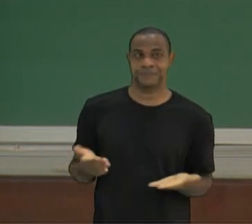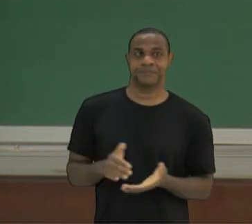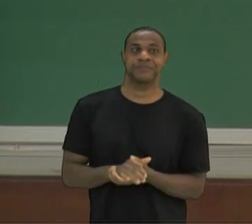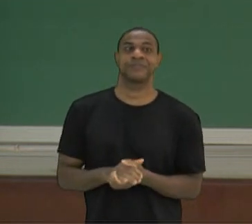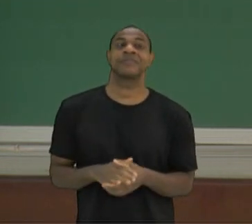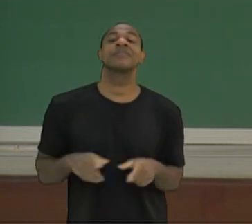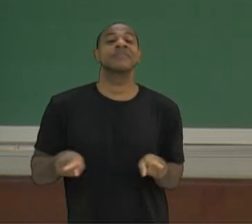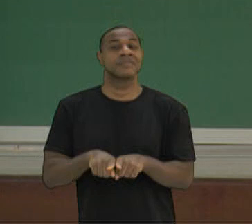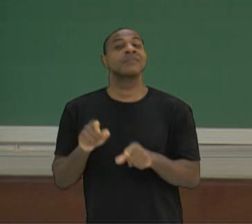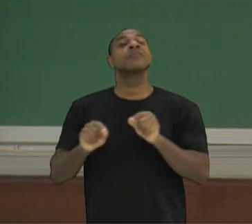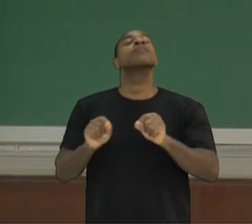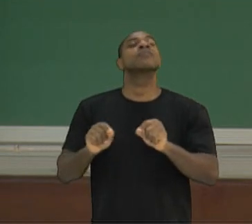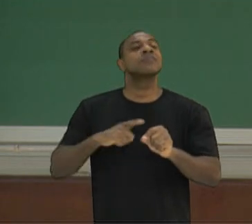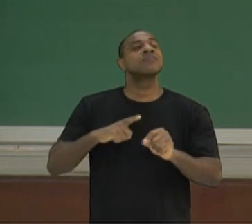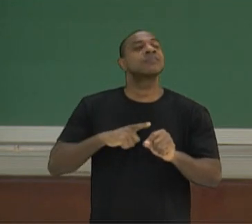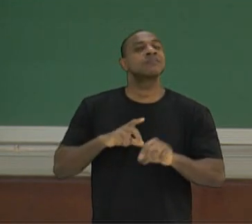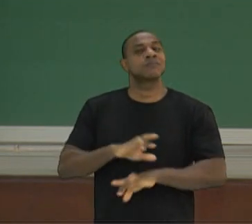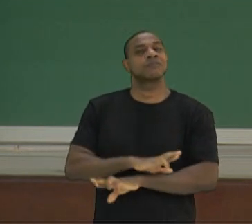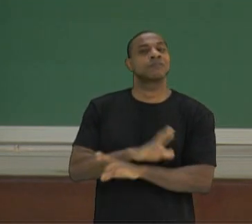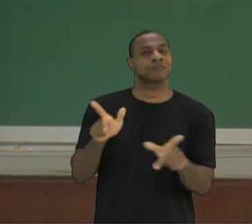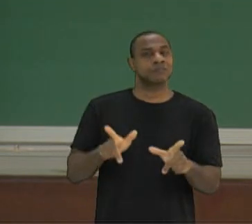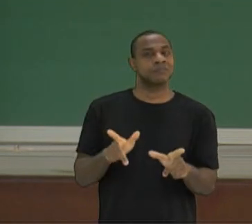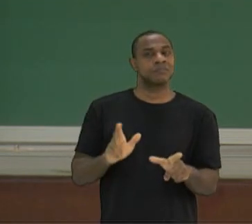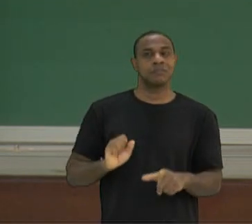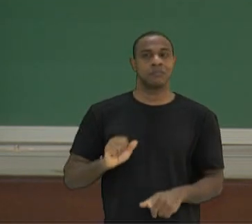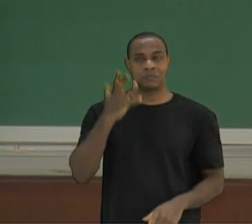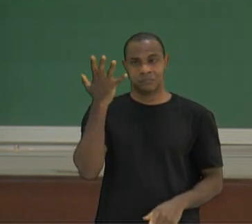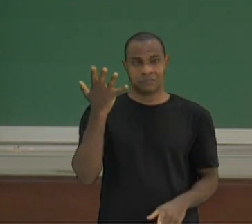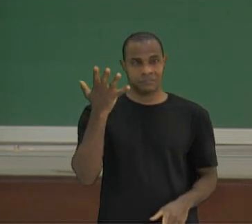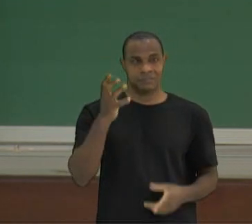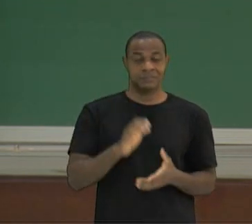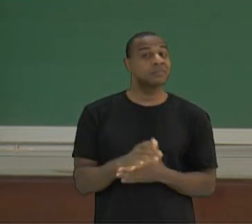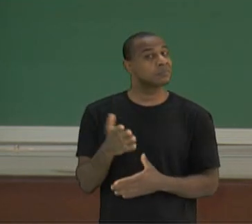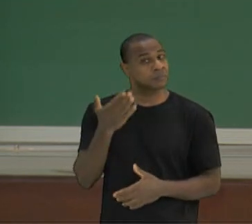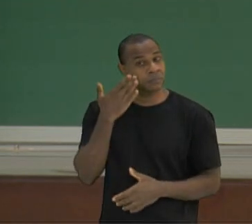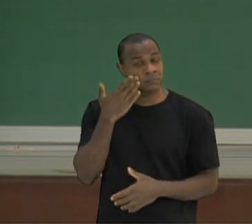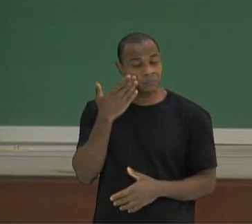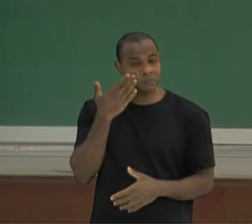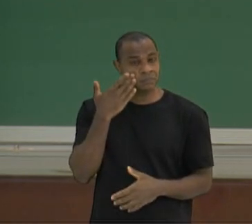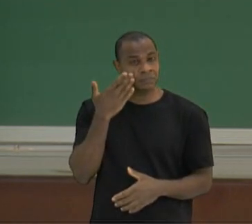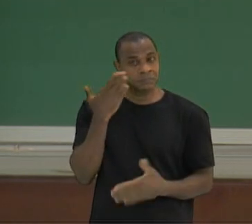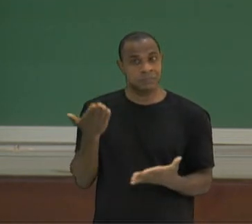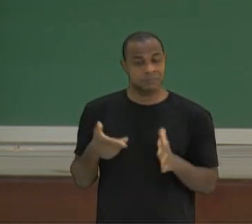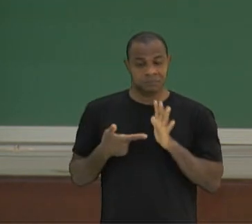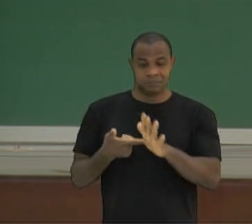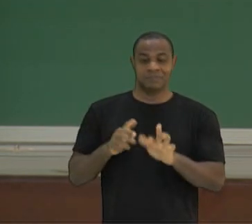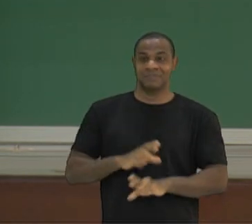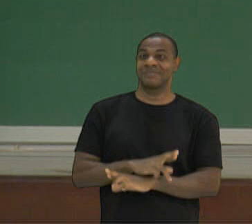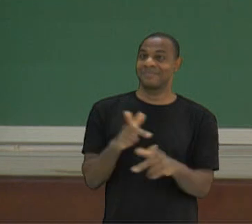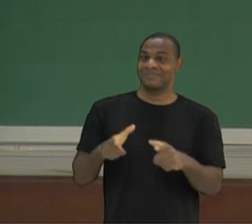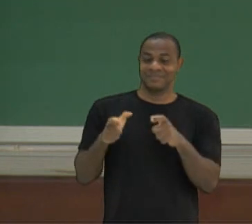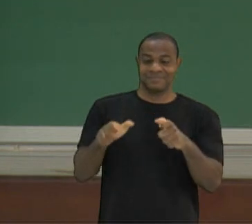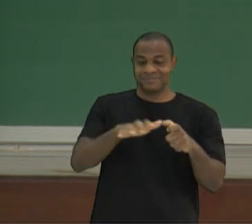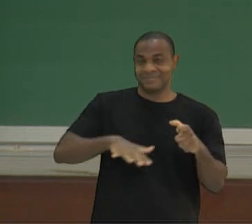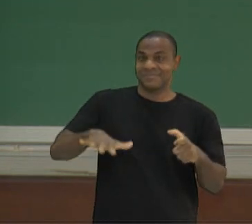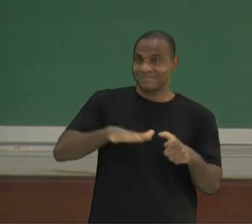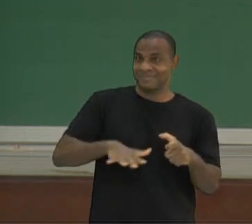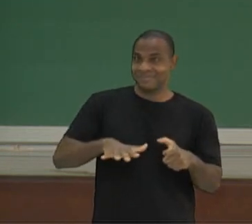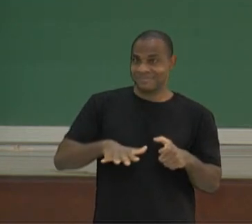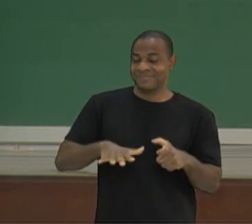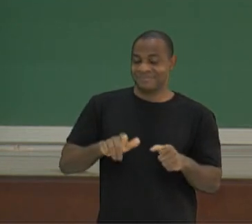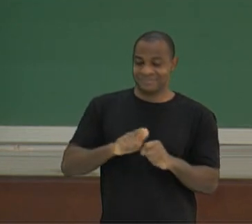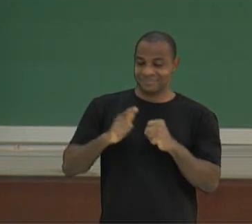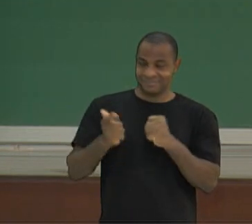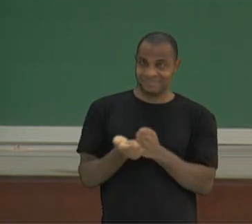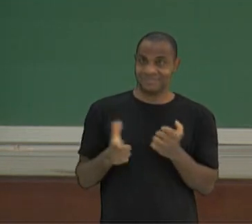sul, em função desses diferentes fatores ali. Vejam, estamos falando de diferentes espaços geográficos, portanto, a gente vai ter